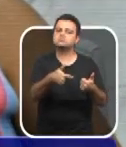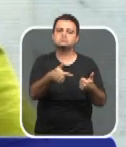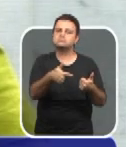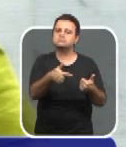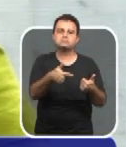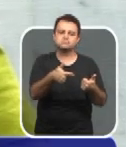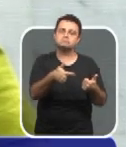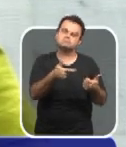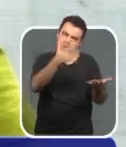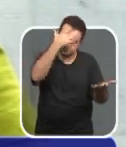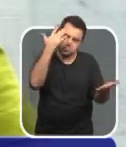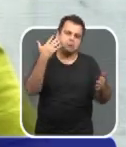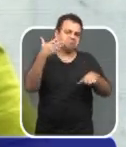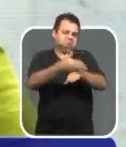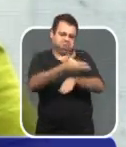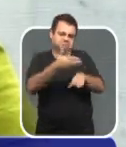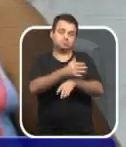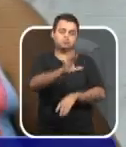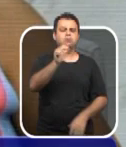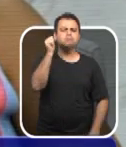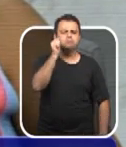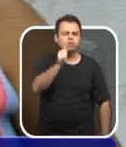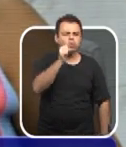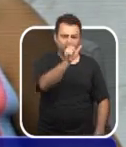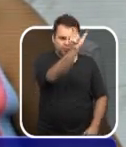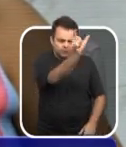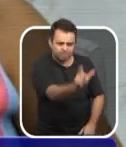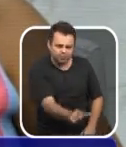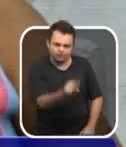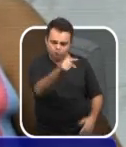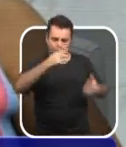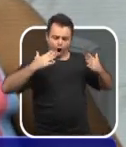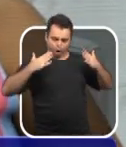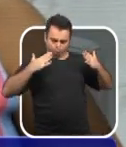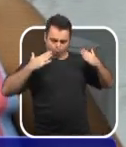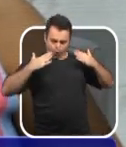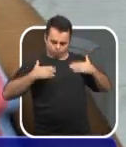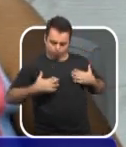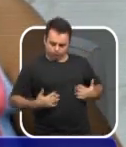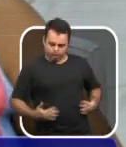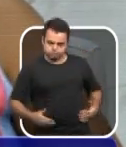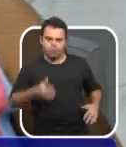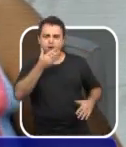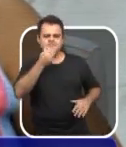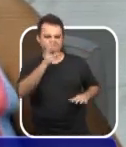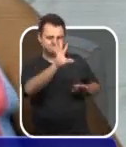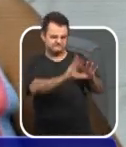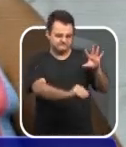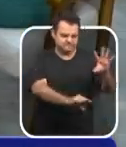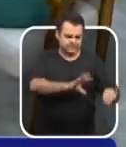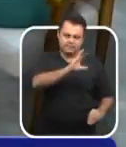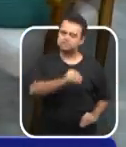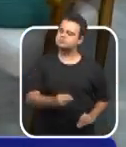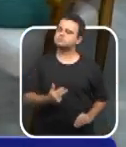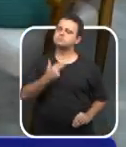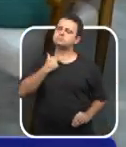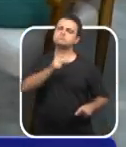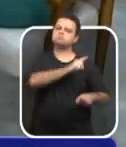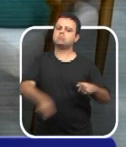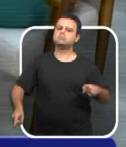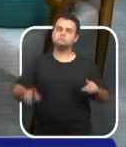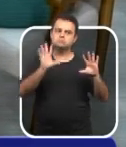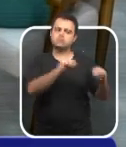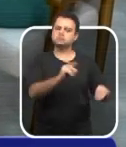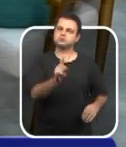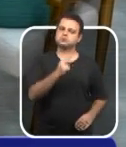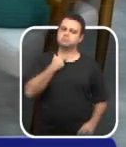corpo da mulher não é público. Então, tem que ter um respeito. Eu tive muitas abordagens legais. Isso eu ia te perguntar, teve algum relato,